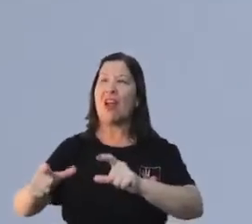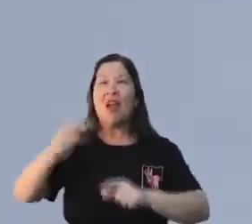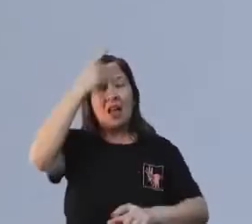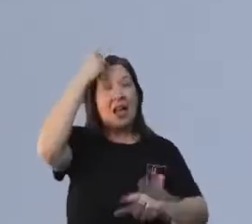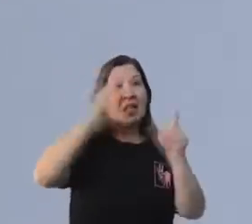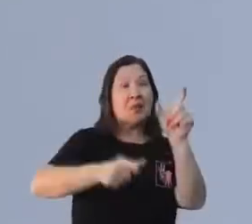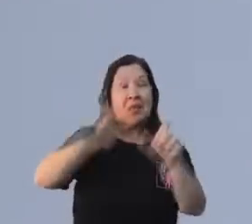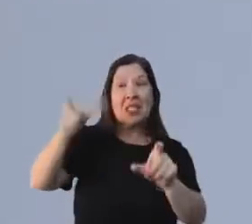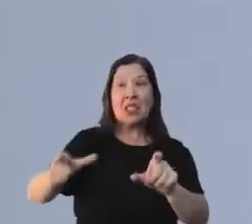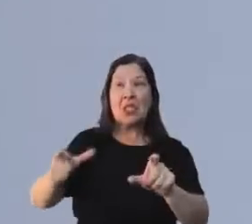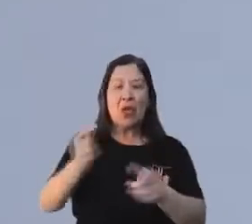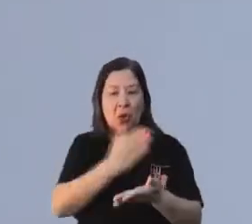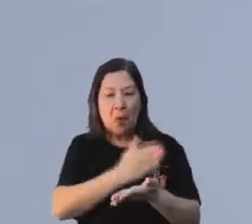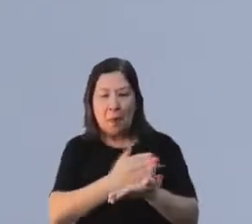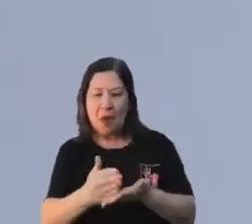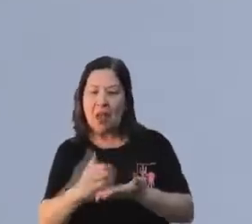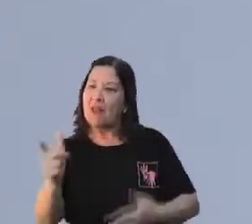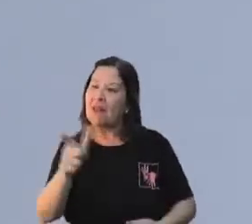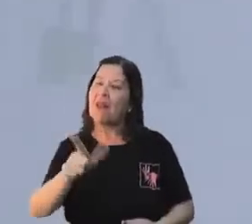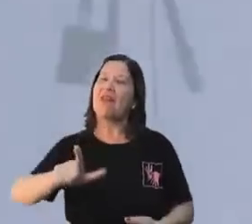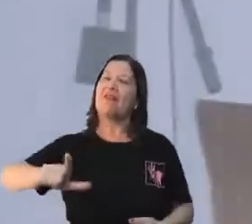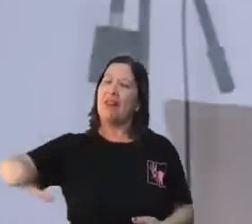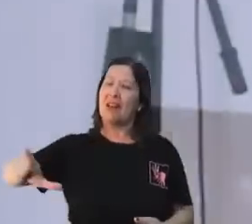história e vão ser restauradas por Deus.